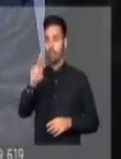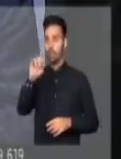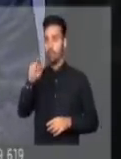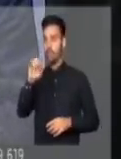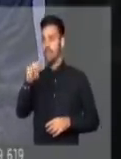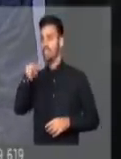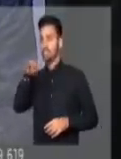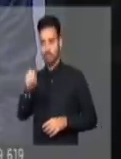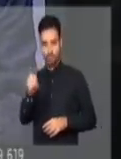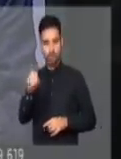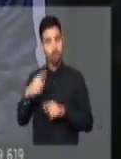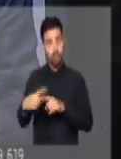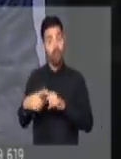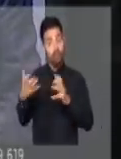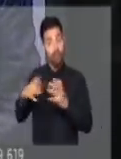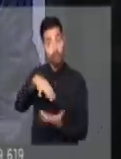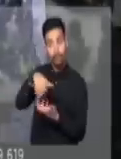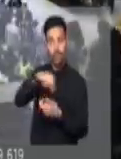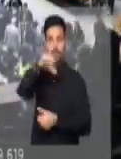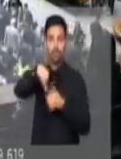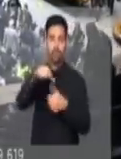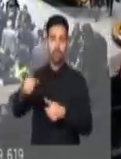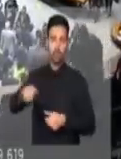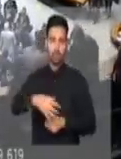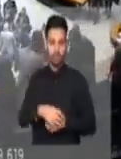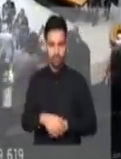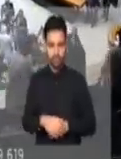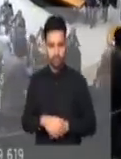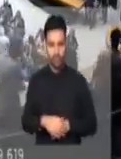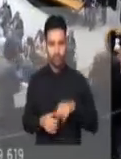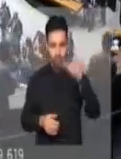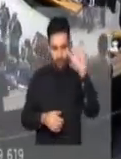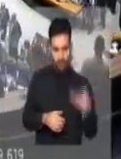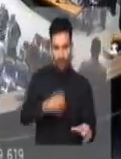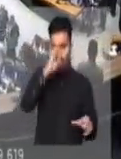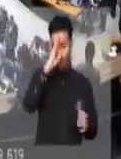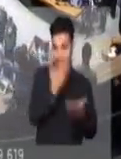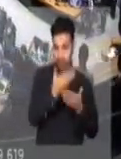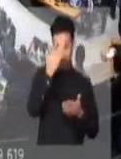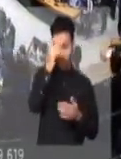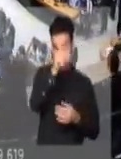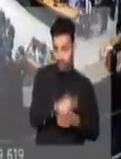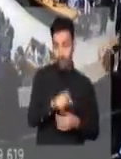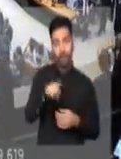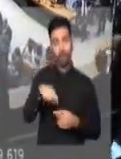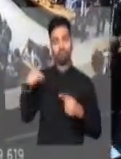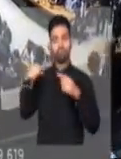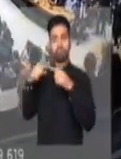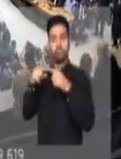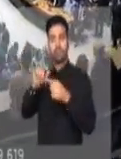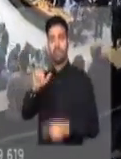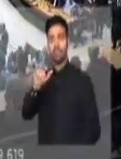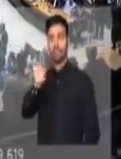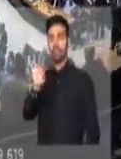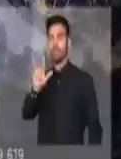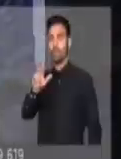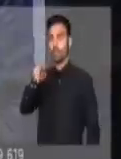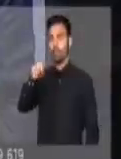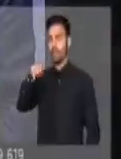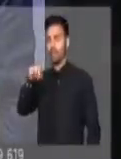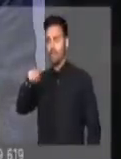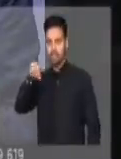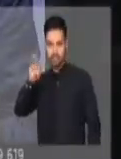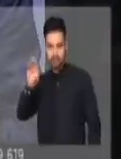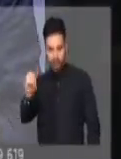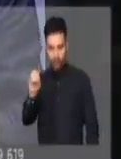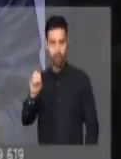de um mundo novo. A crença no indivíduo está na raiz do iluminismo, cuja evolução levanta a